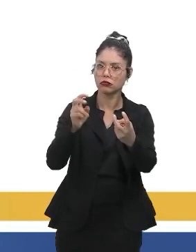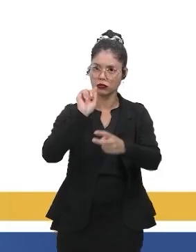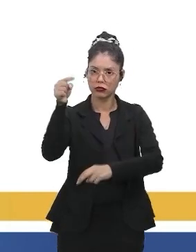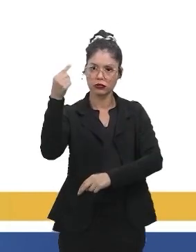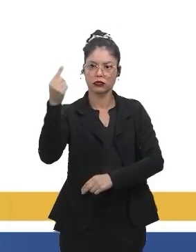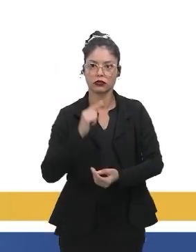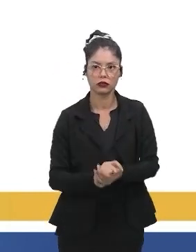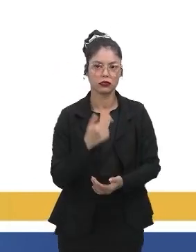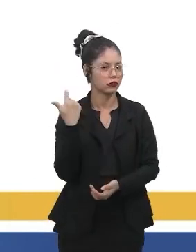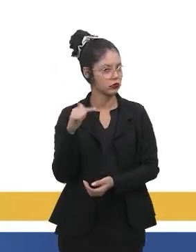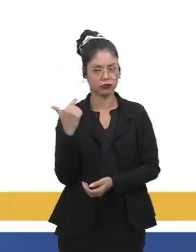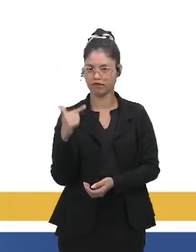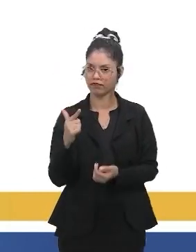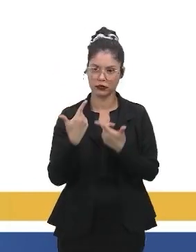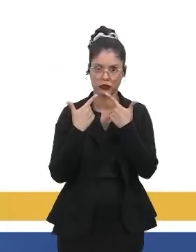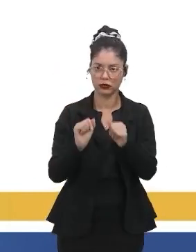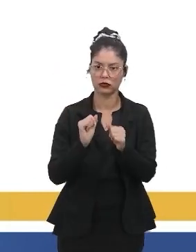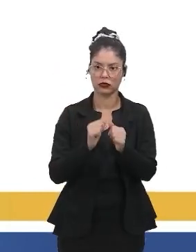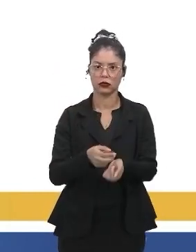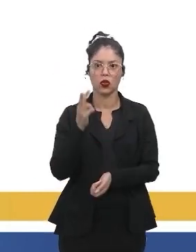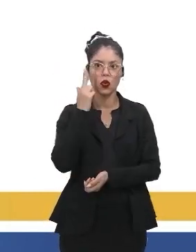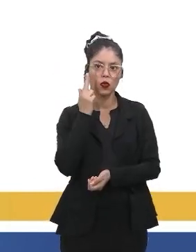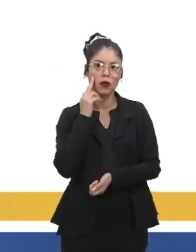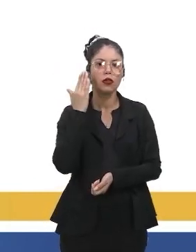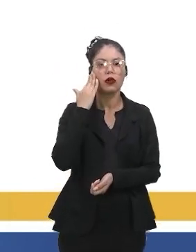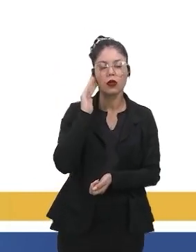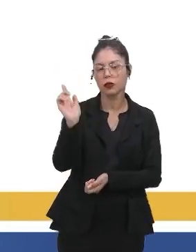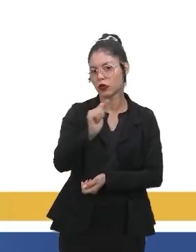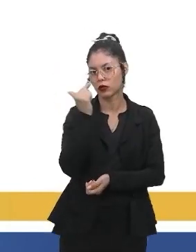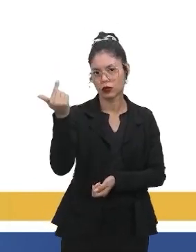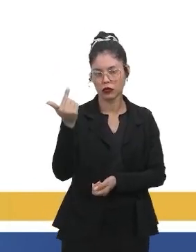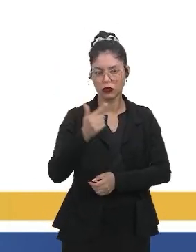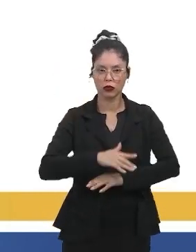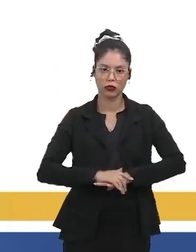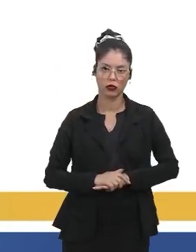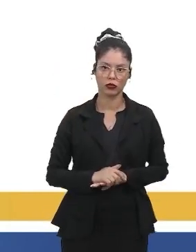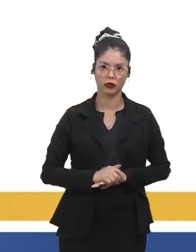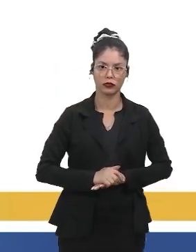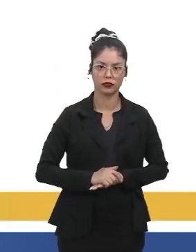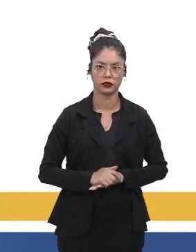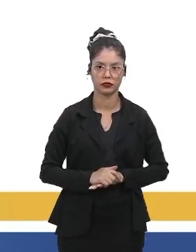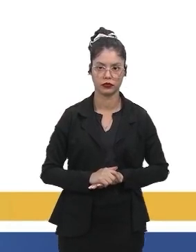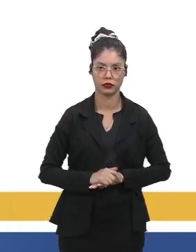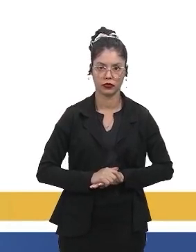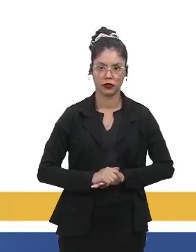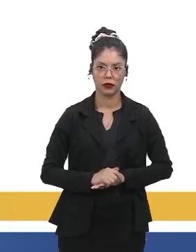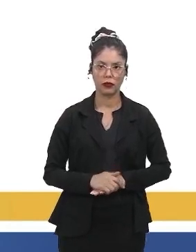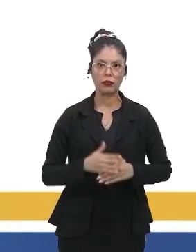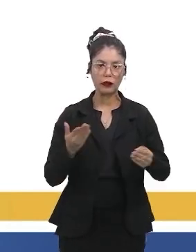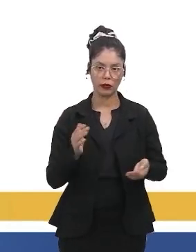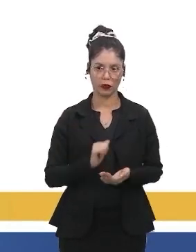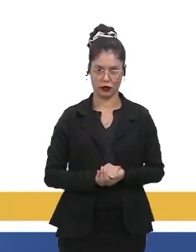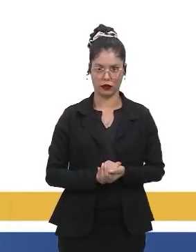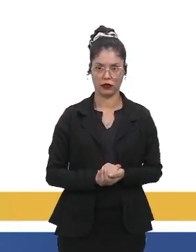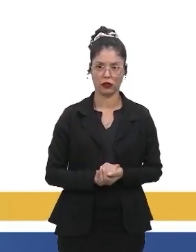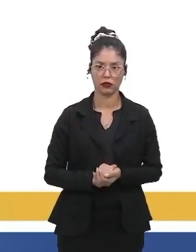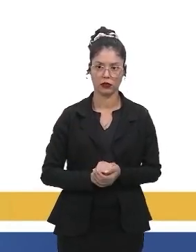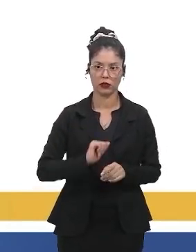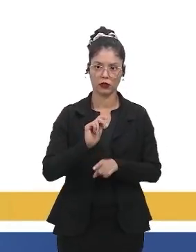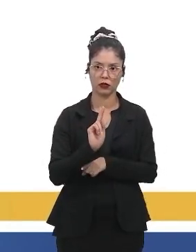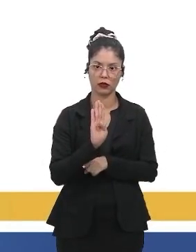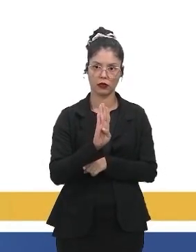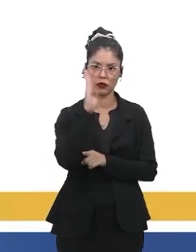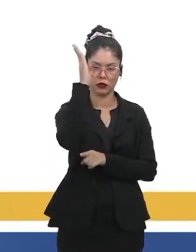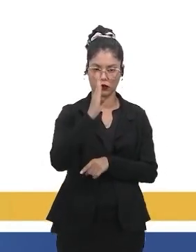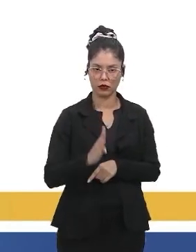entre aqueles que já não têm linguagem comum para compreender uns aos outros. Disponíveis na Apple